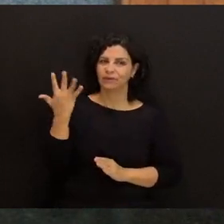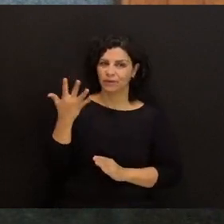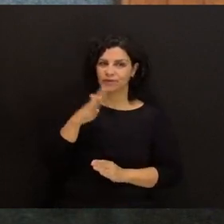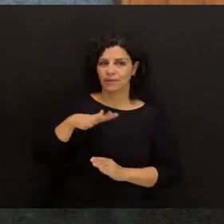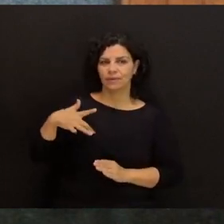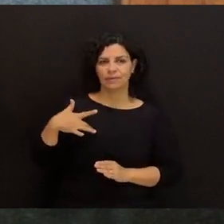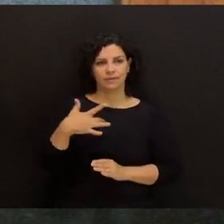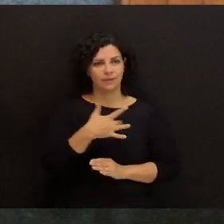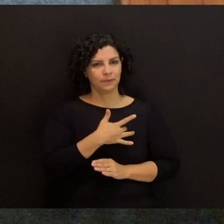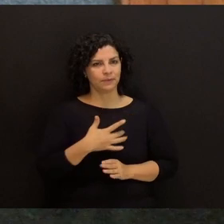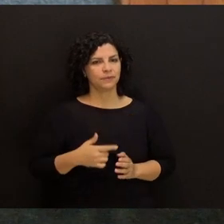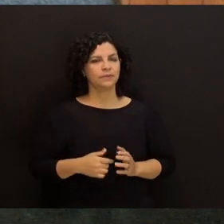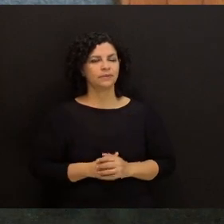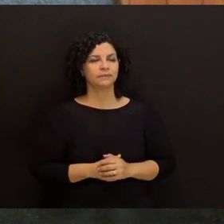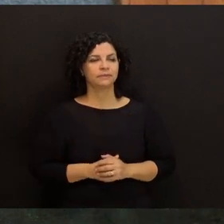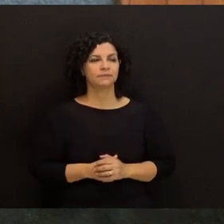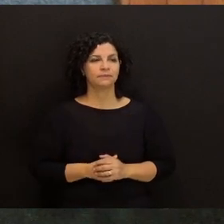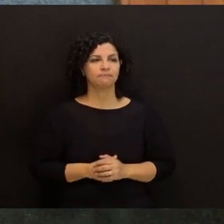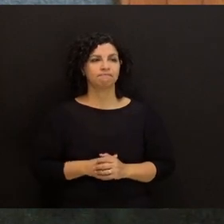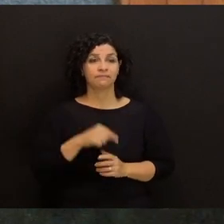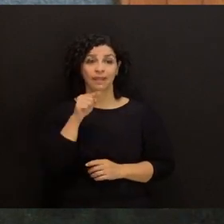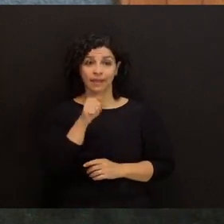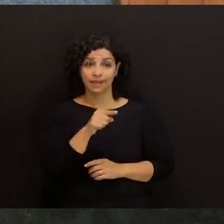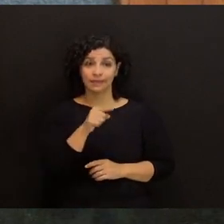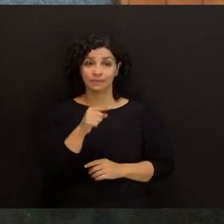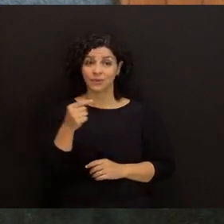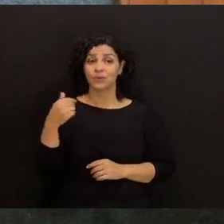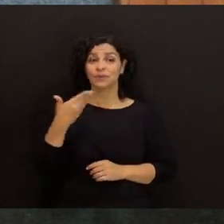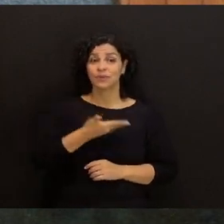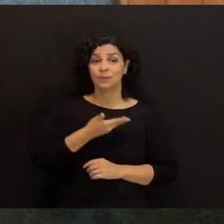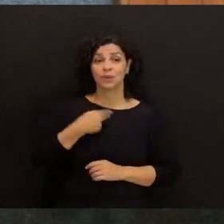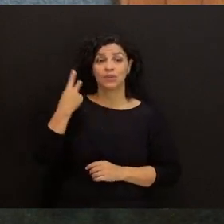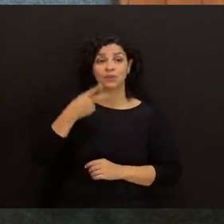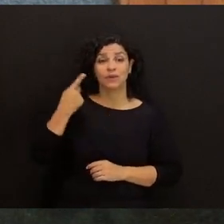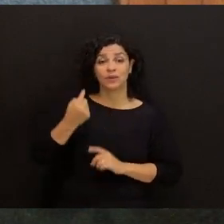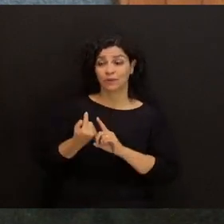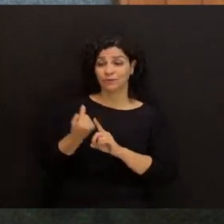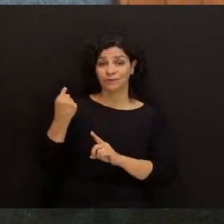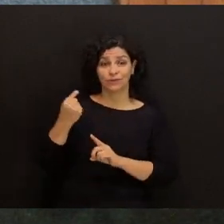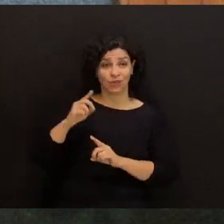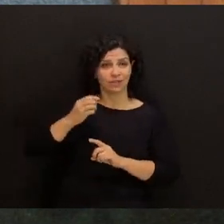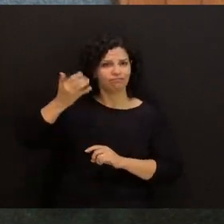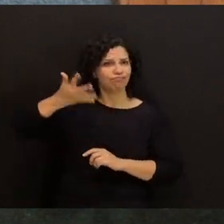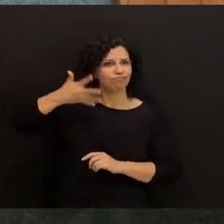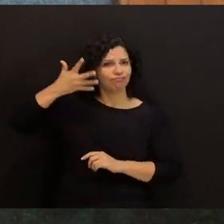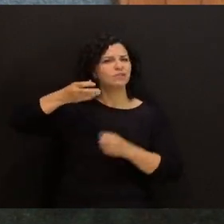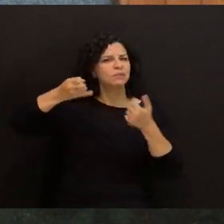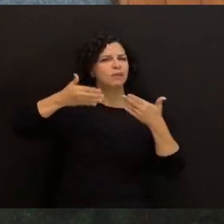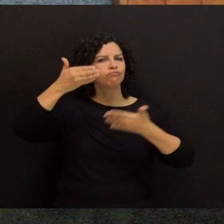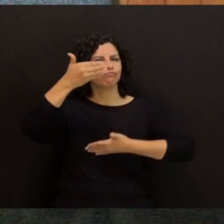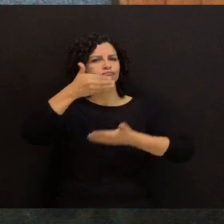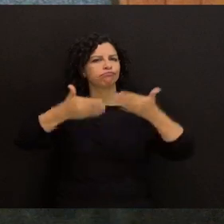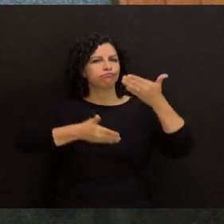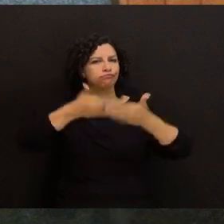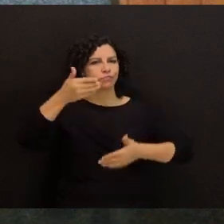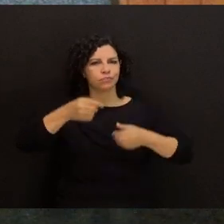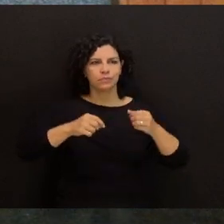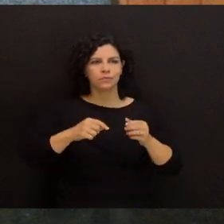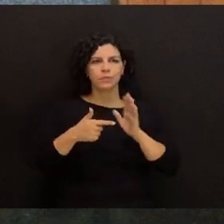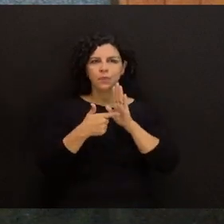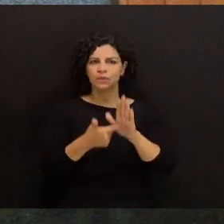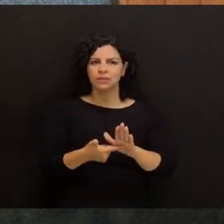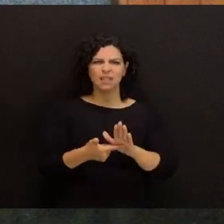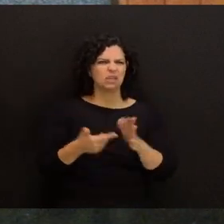saúde que esse meus nobres colegas que me antecederam já falaram de uma forma